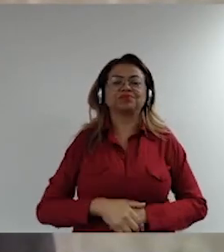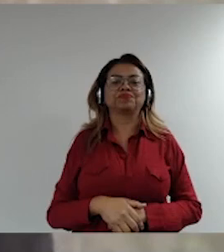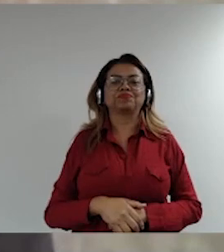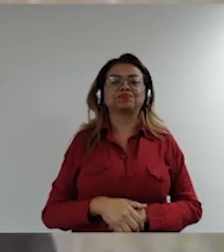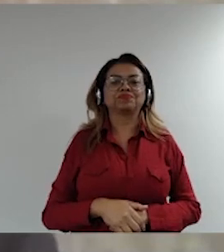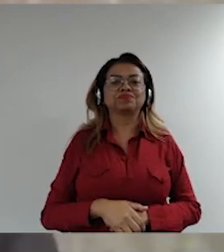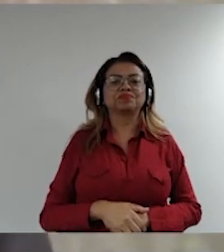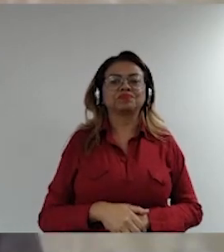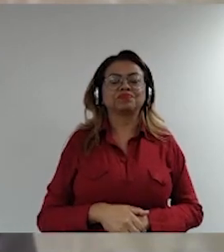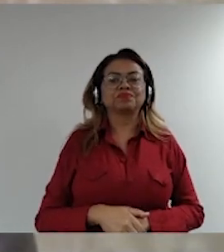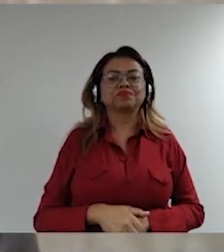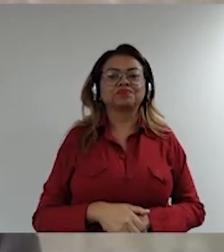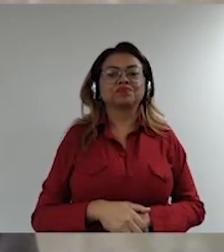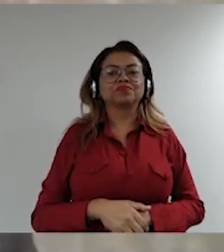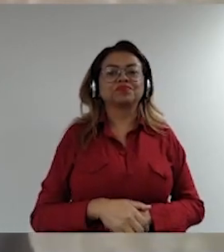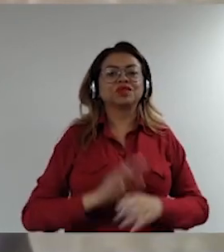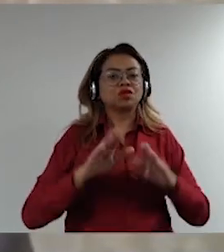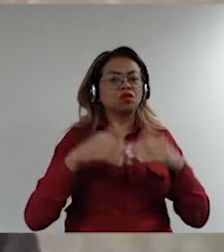Queridos